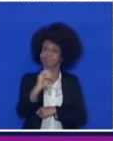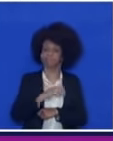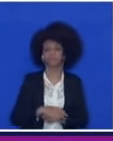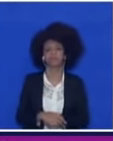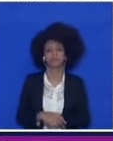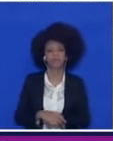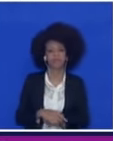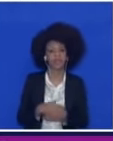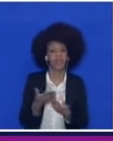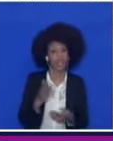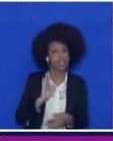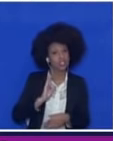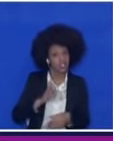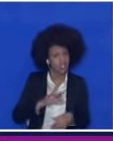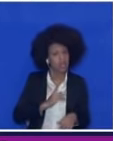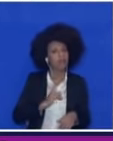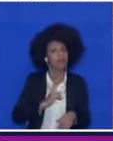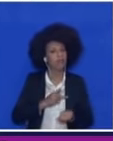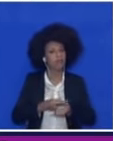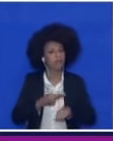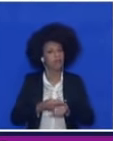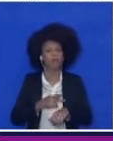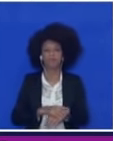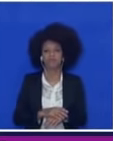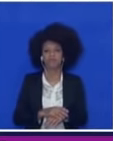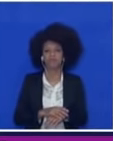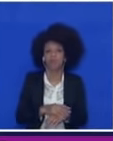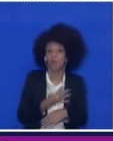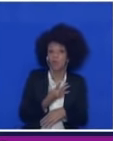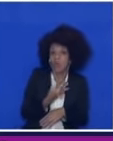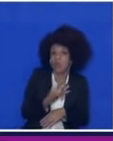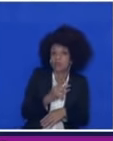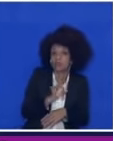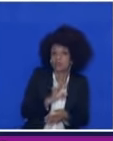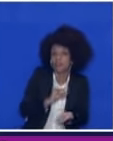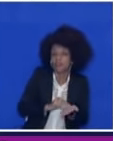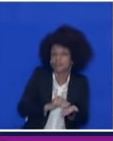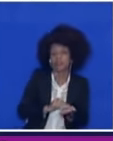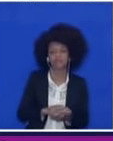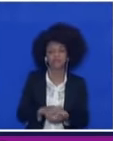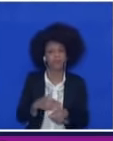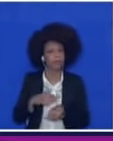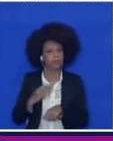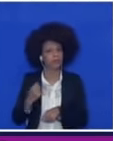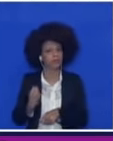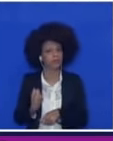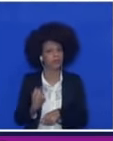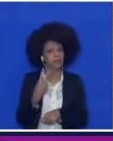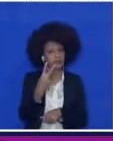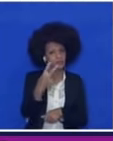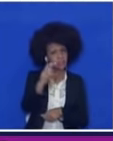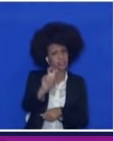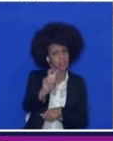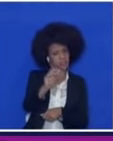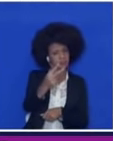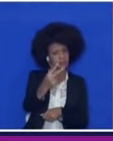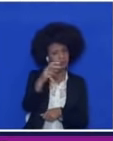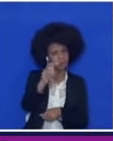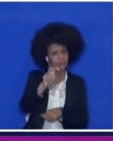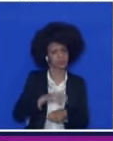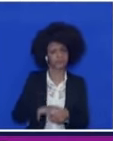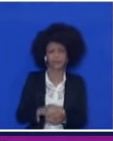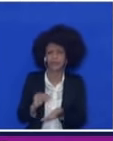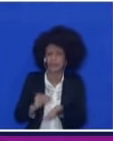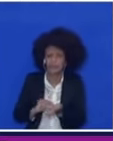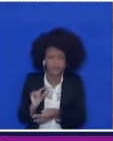A partir dessa bola já está valendo prêmios. E agora só faltam 4 números. Vem chegando mais uma bola, é 25, bola